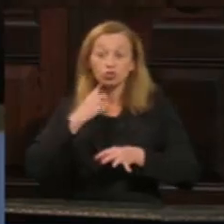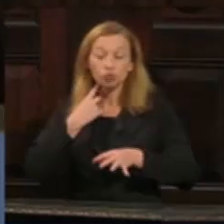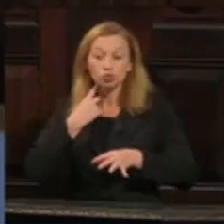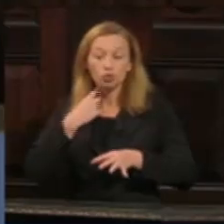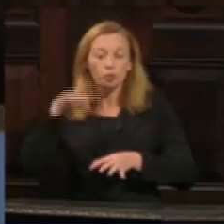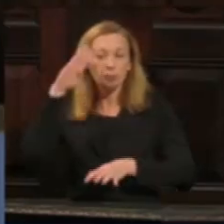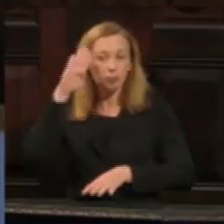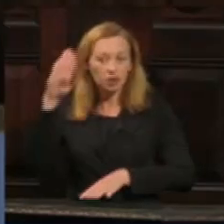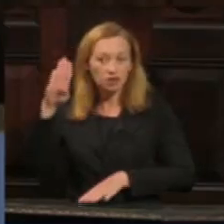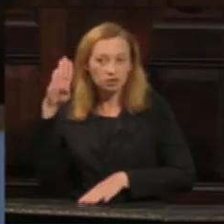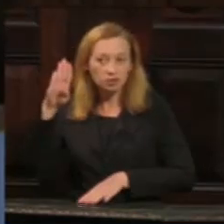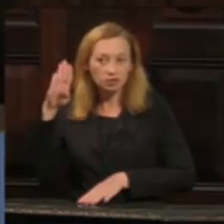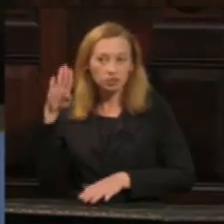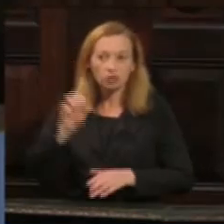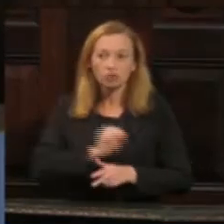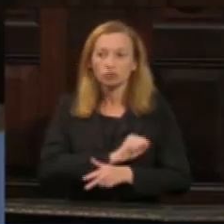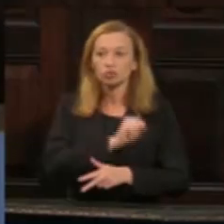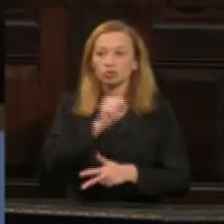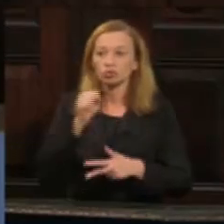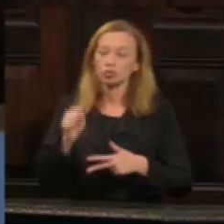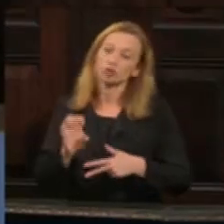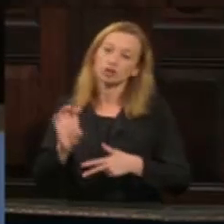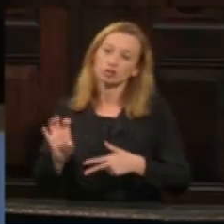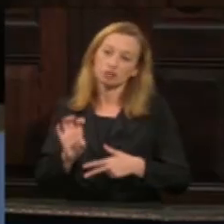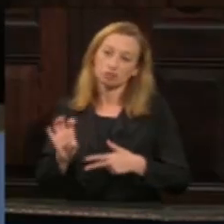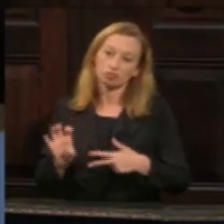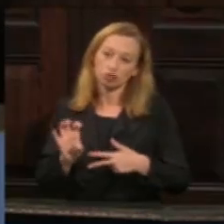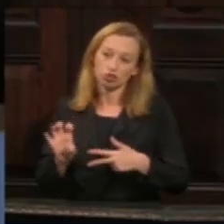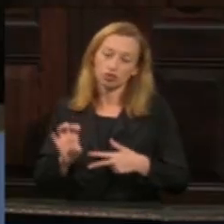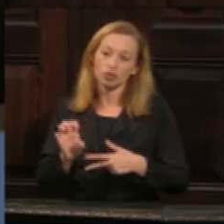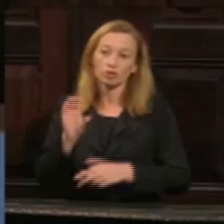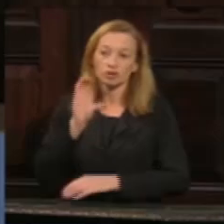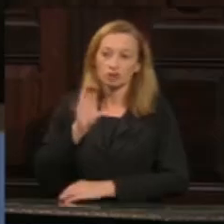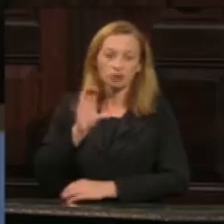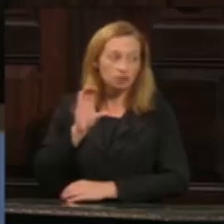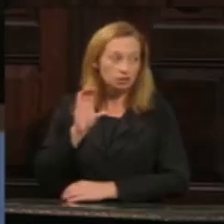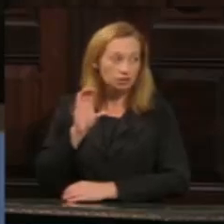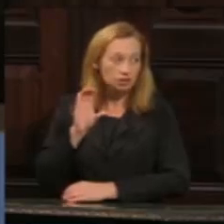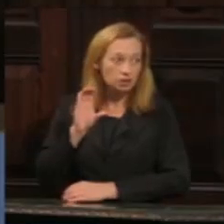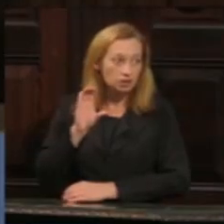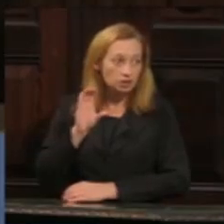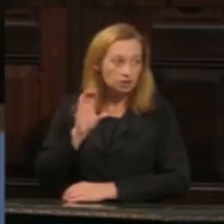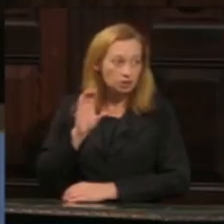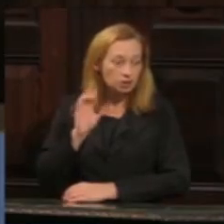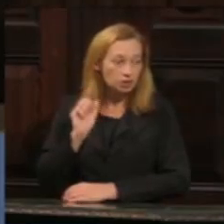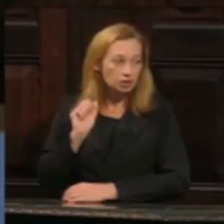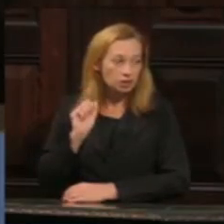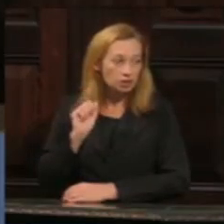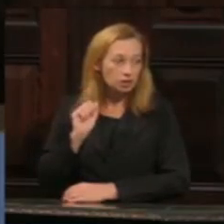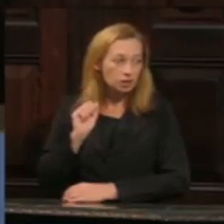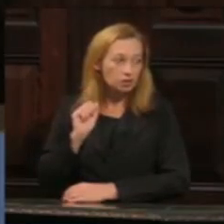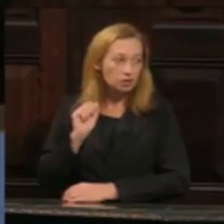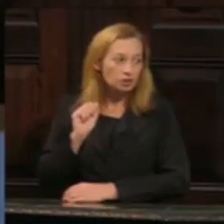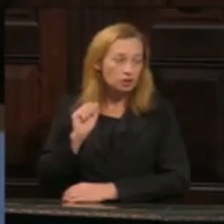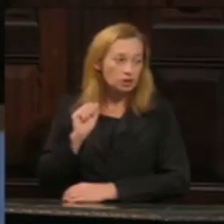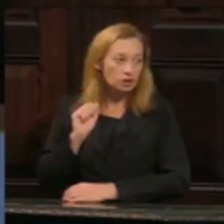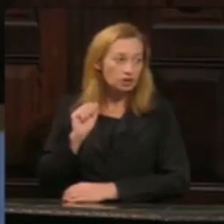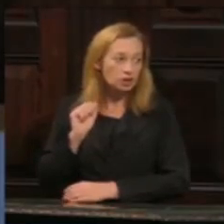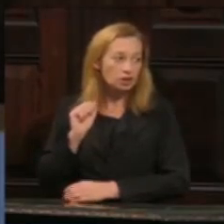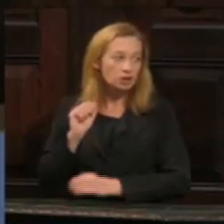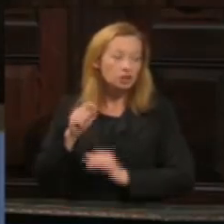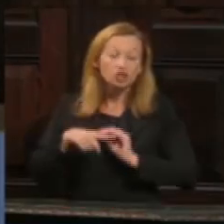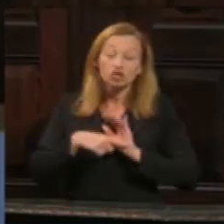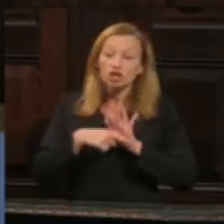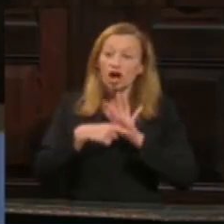principalmente do Poder Executivo. C. Servir de canal de mediação entre